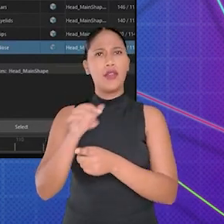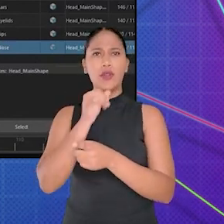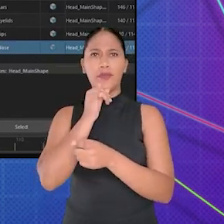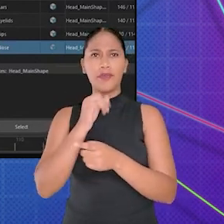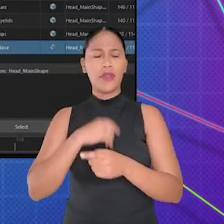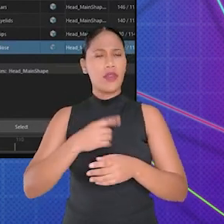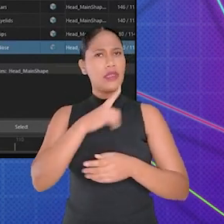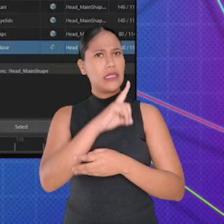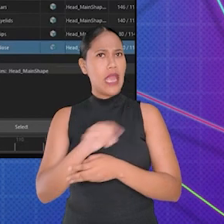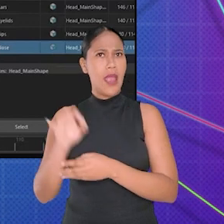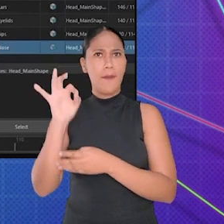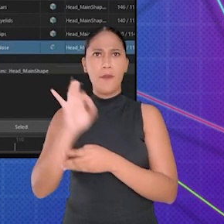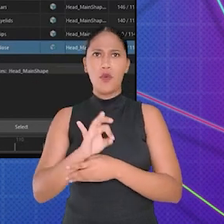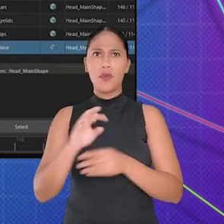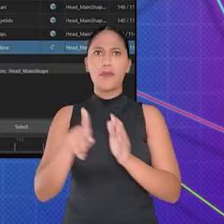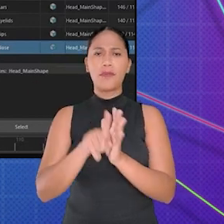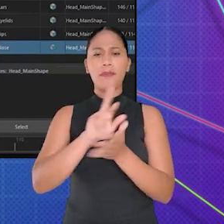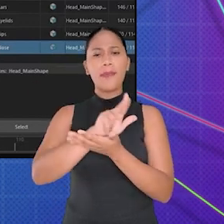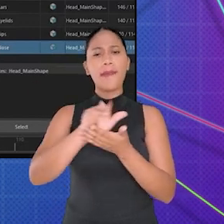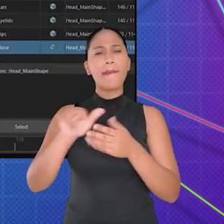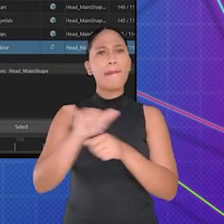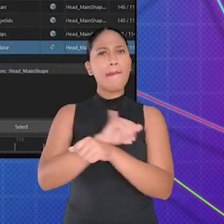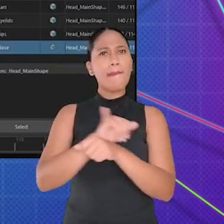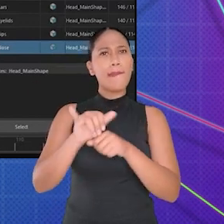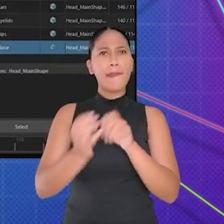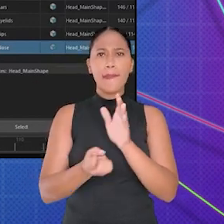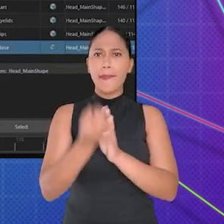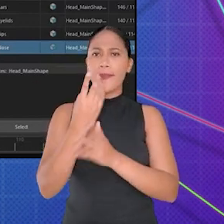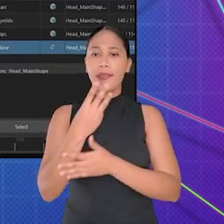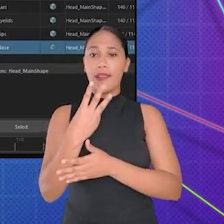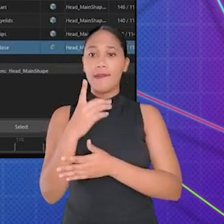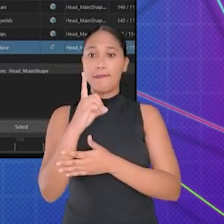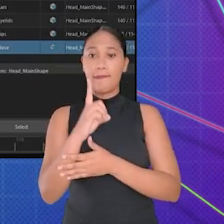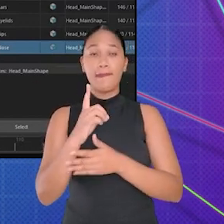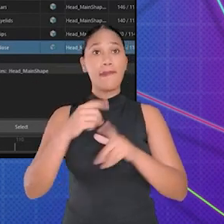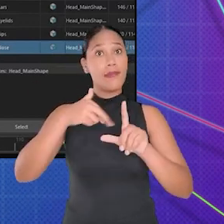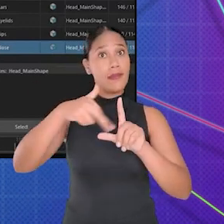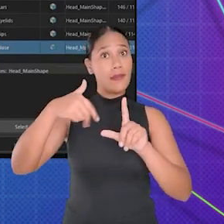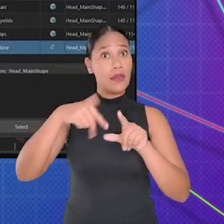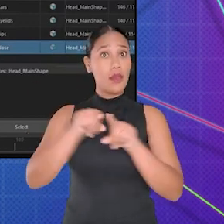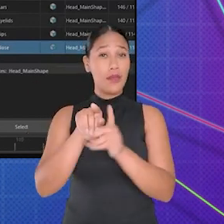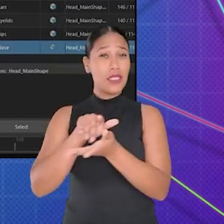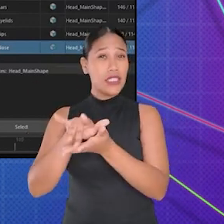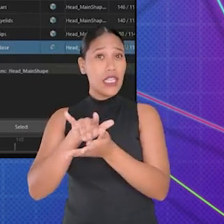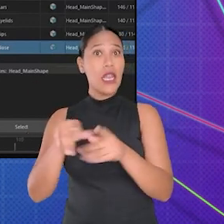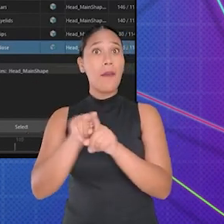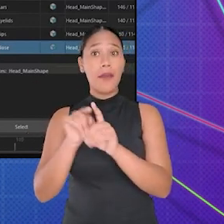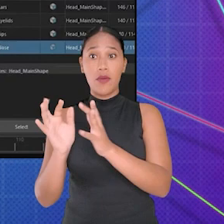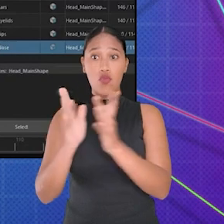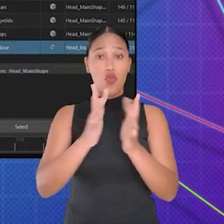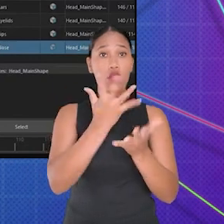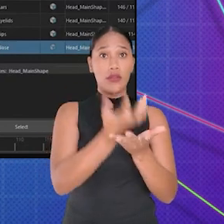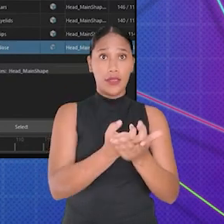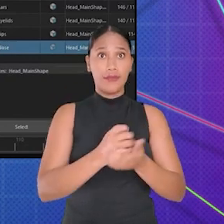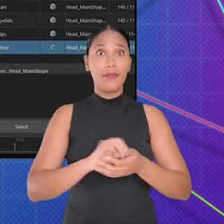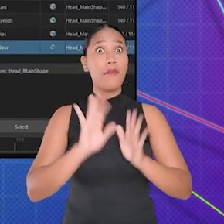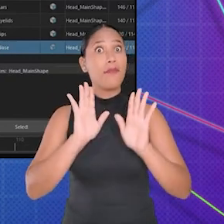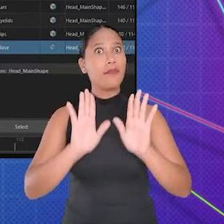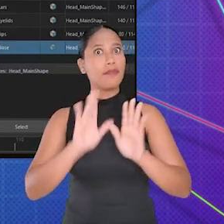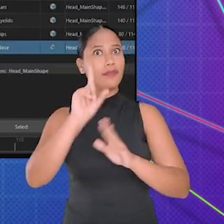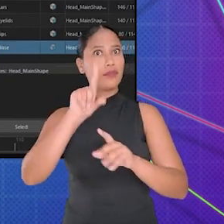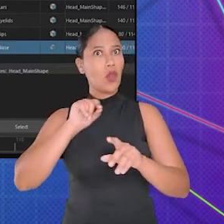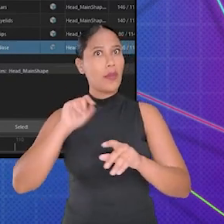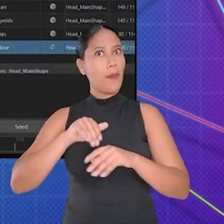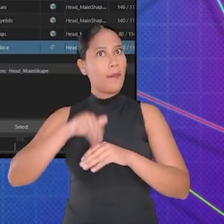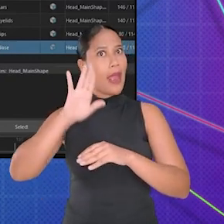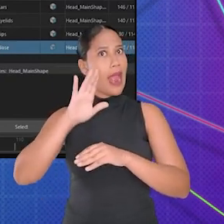Ele é completo, oferecendo uma ampla gama de ferramentas para a criação de modelos 3D, animação, simulação e renderização. No